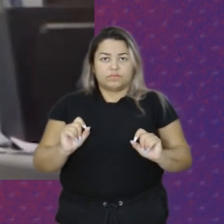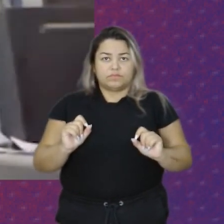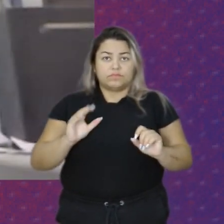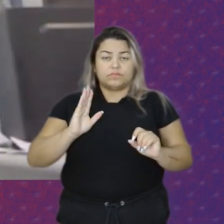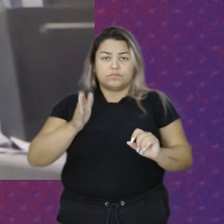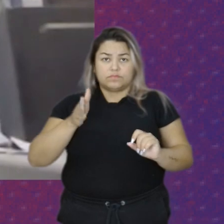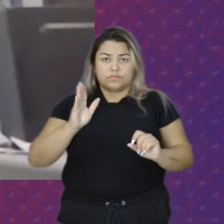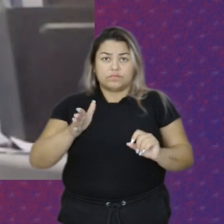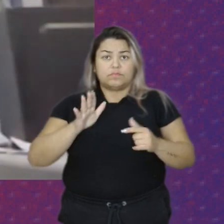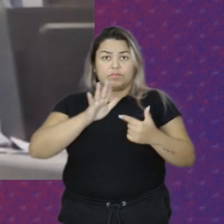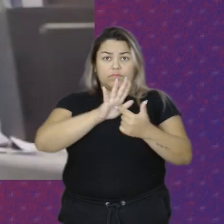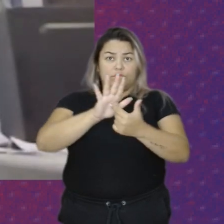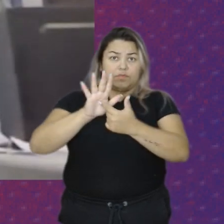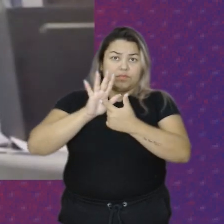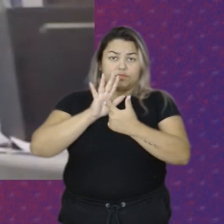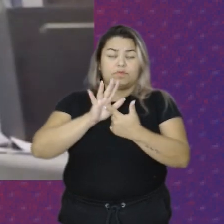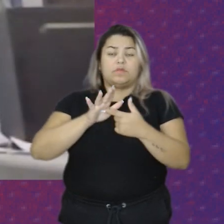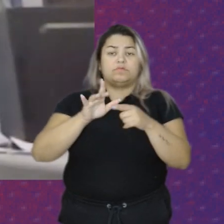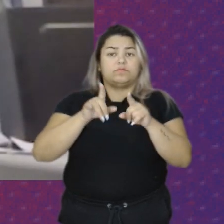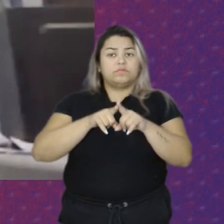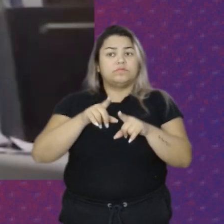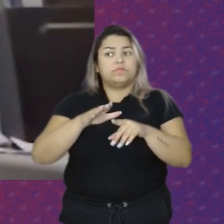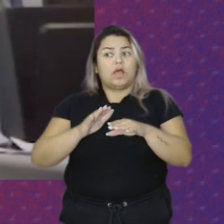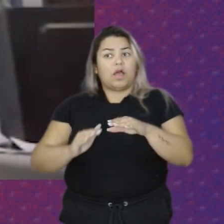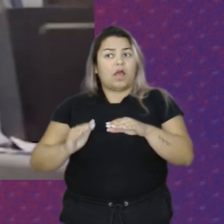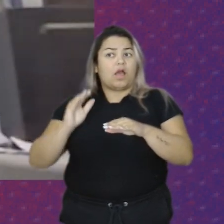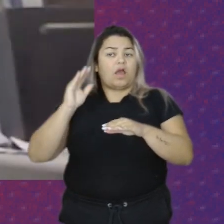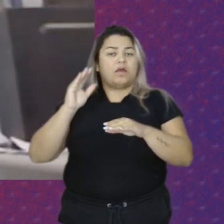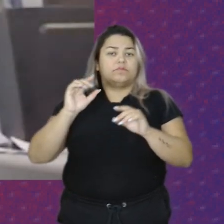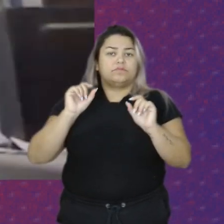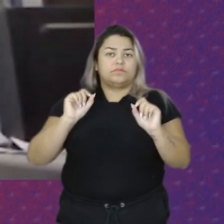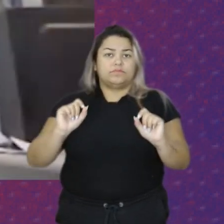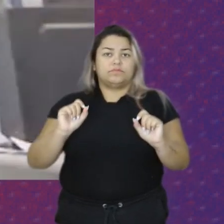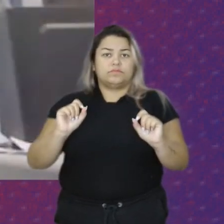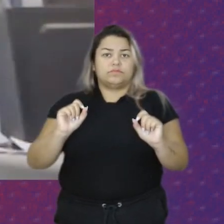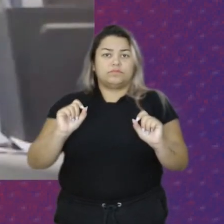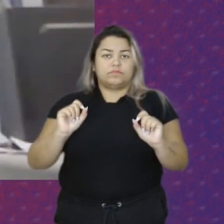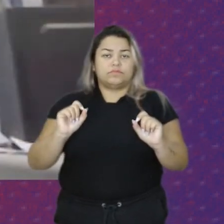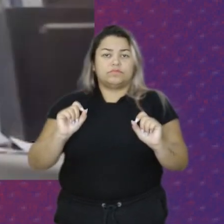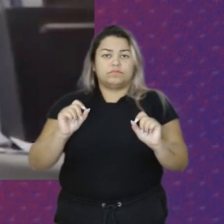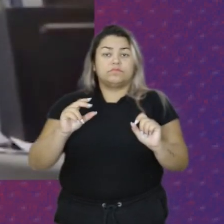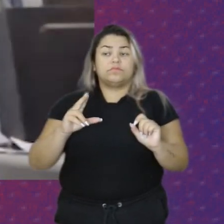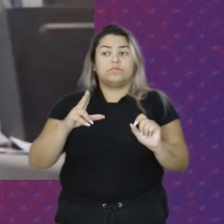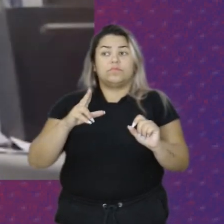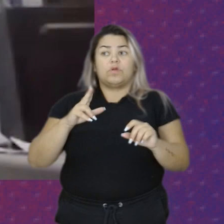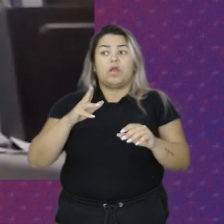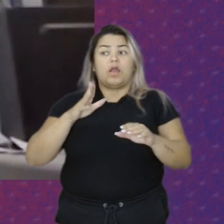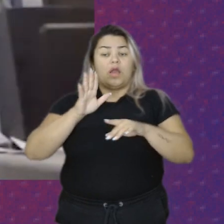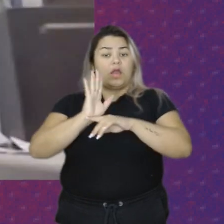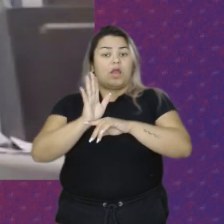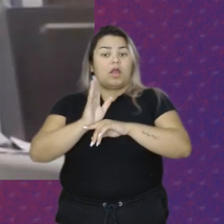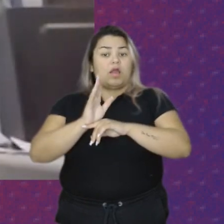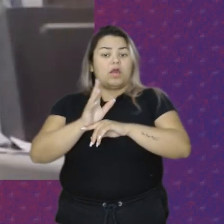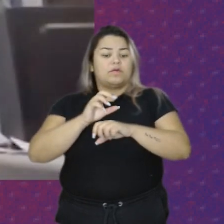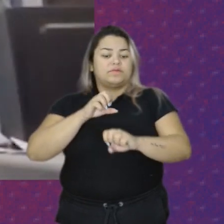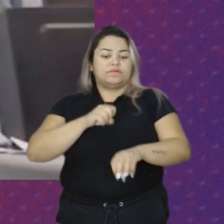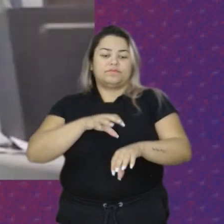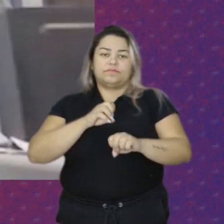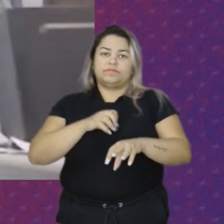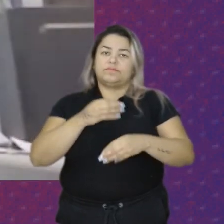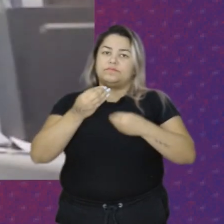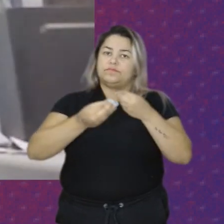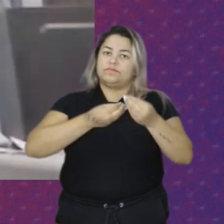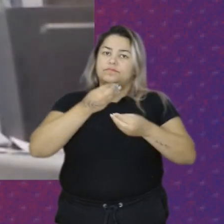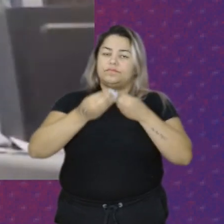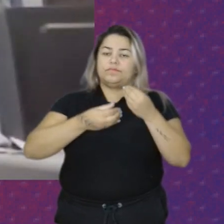conversar no WhatsApp, mas para videoaulas, começar a participar de videoaulas, poucas pessoas conseguem